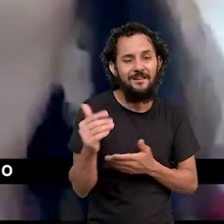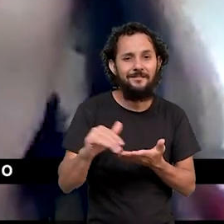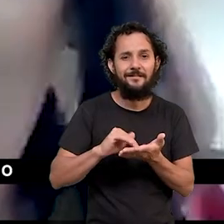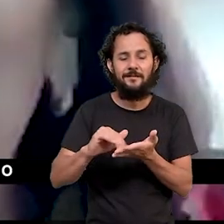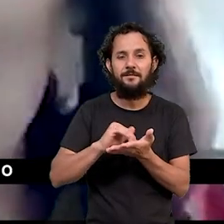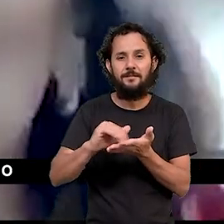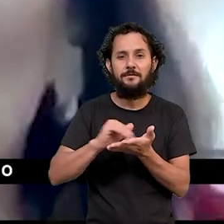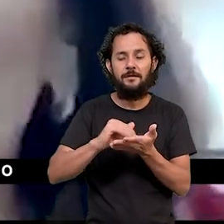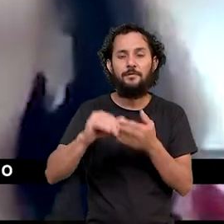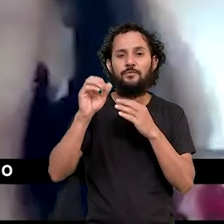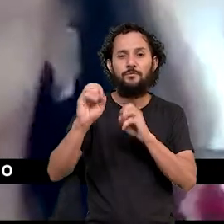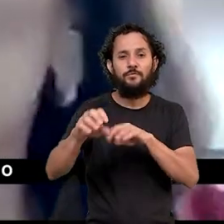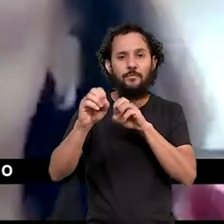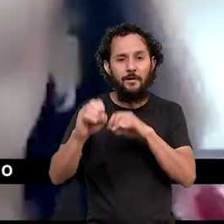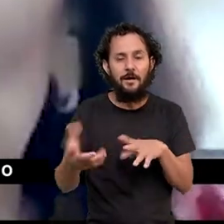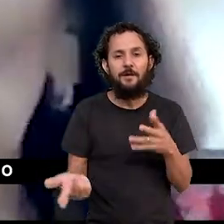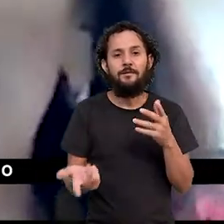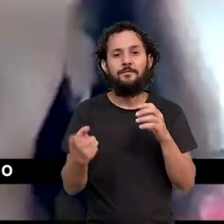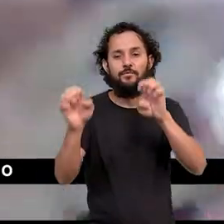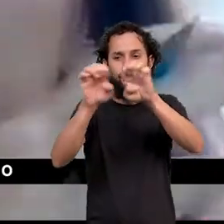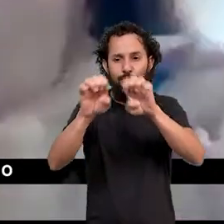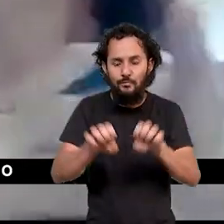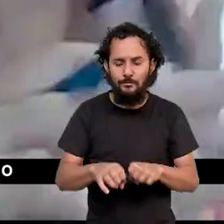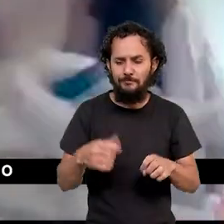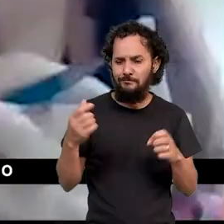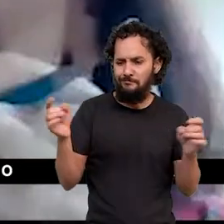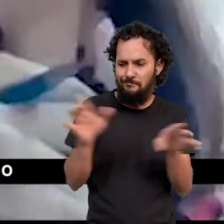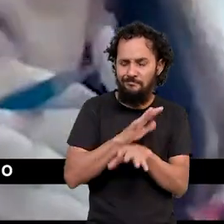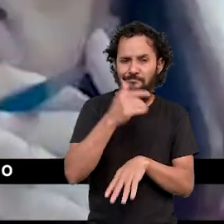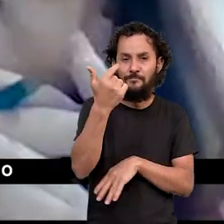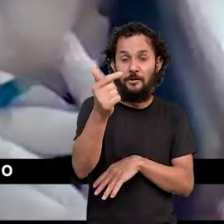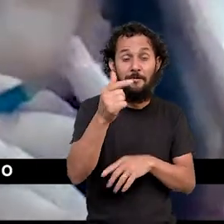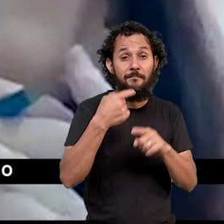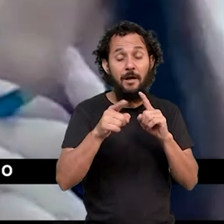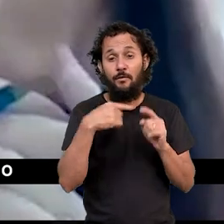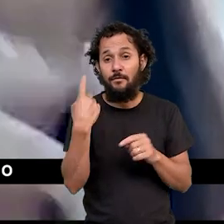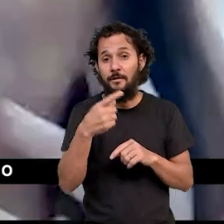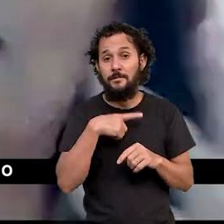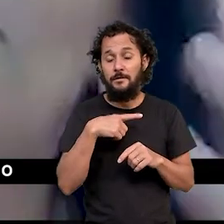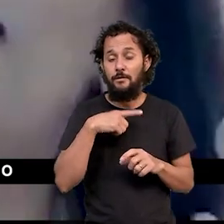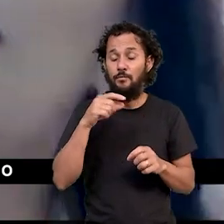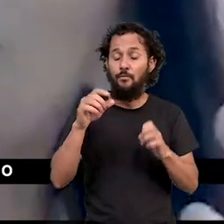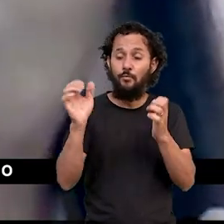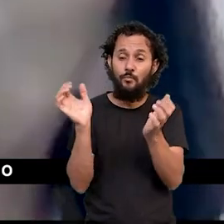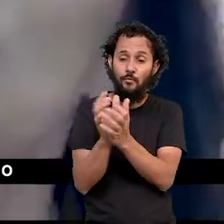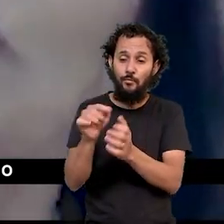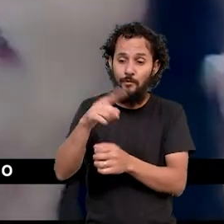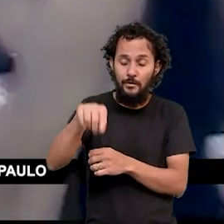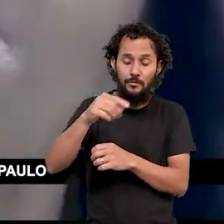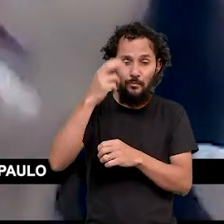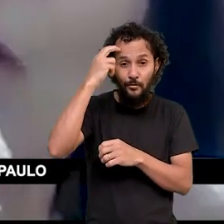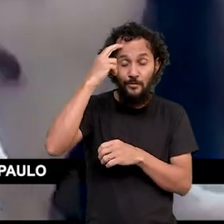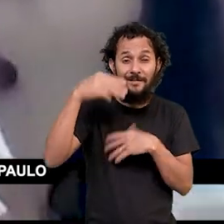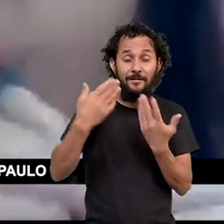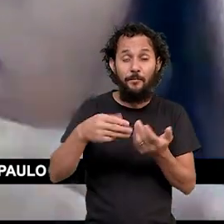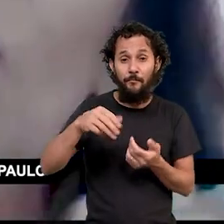as secretarias de educação estruturadas, né? Mas nós tínhamos esse departamento de cultura,